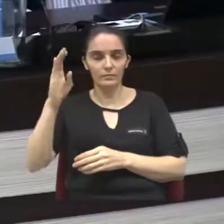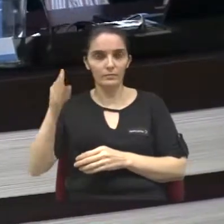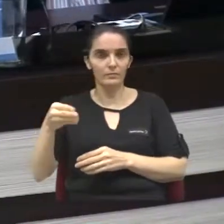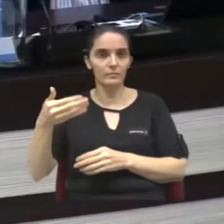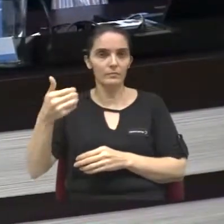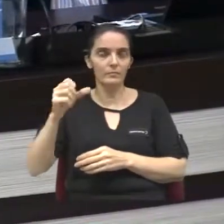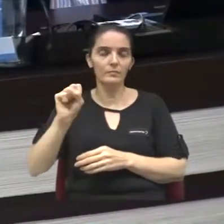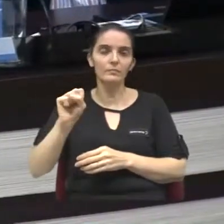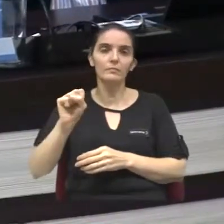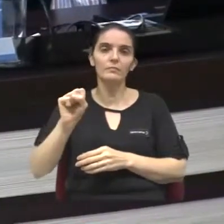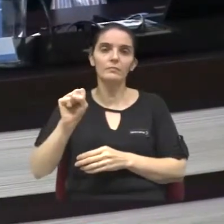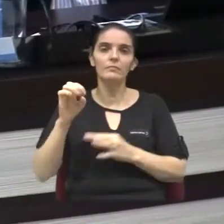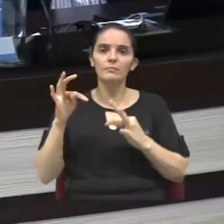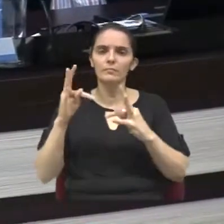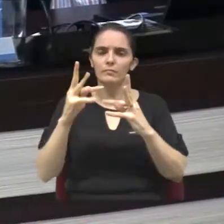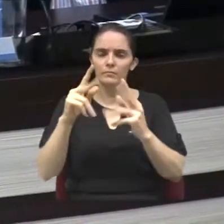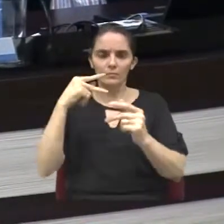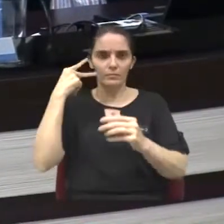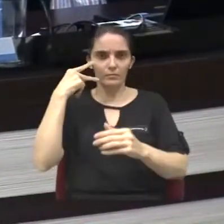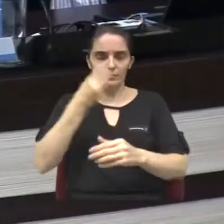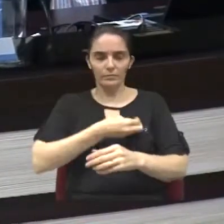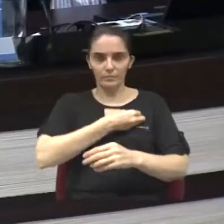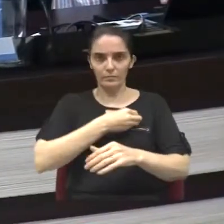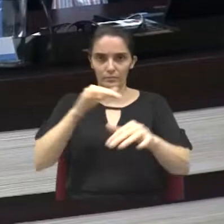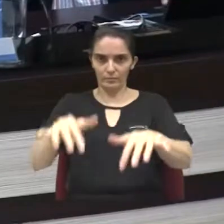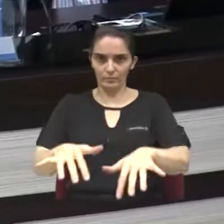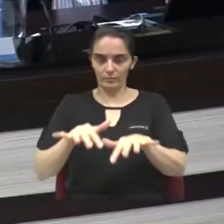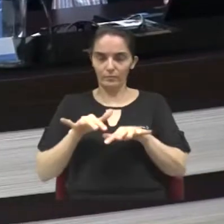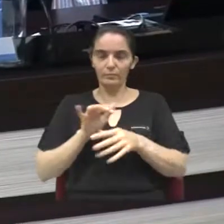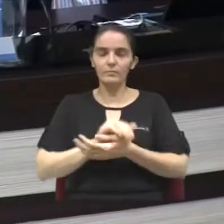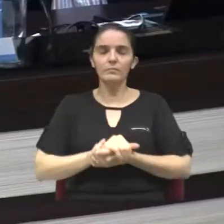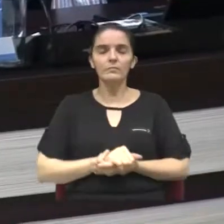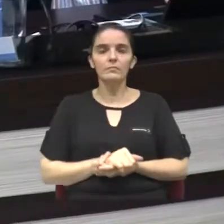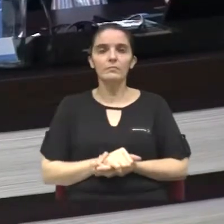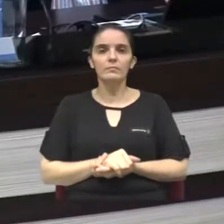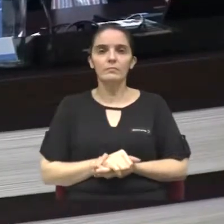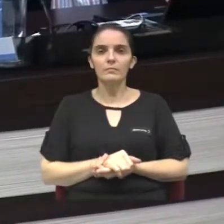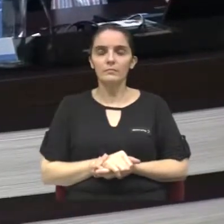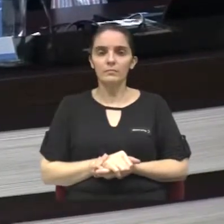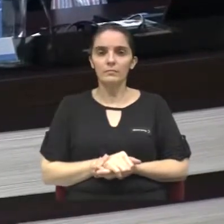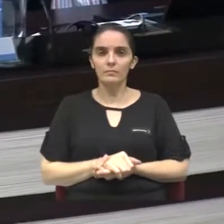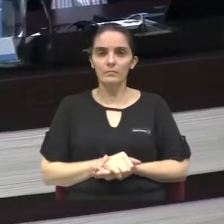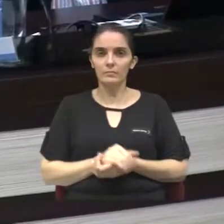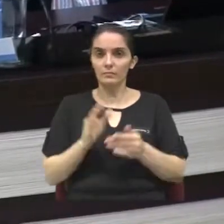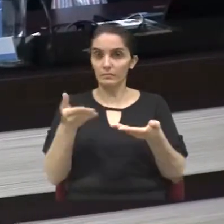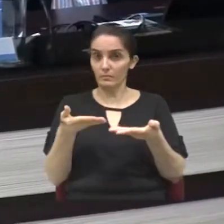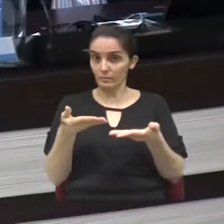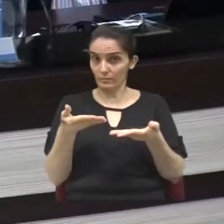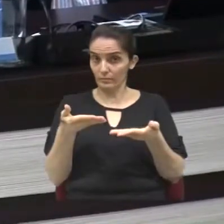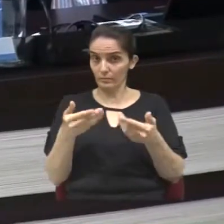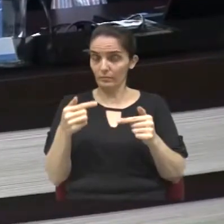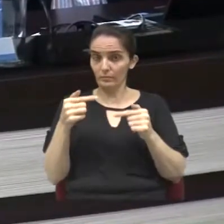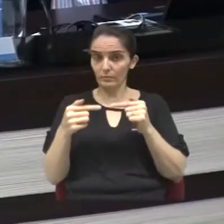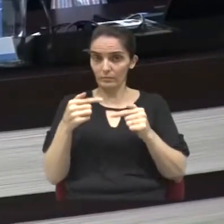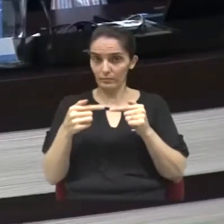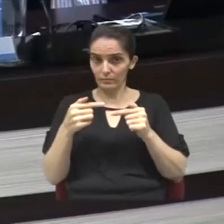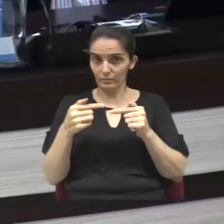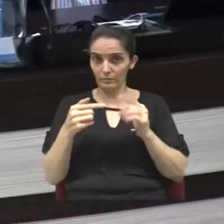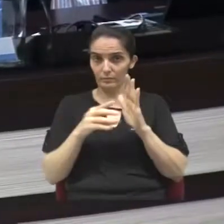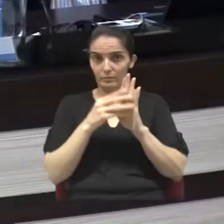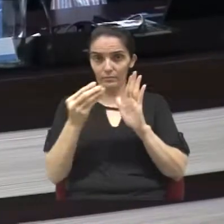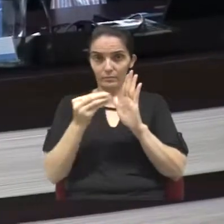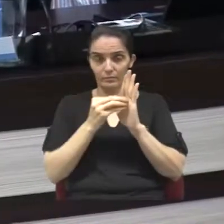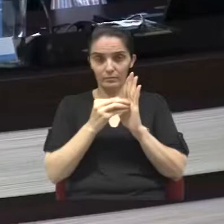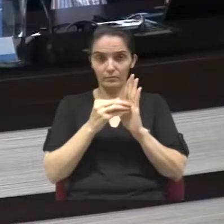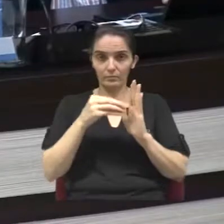6.188/18, por todos os vereadores presentes no plenário. Agora vamos discutir, está em discussão a emenda